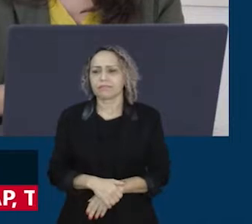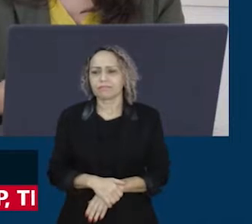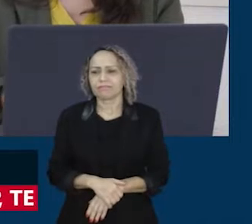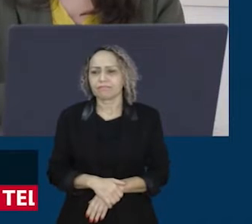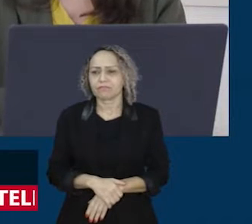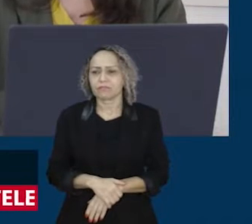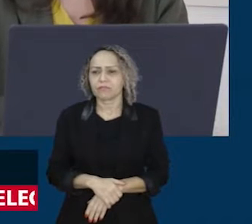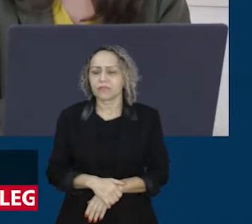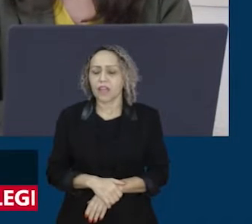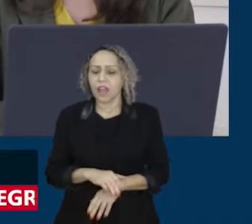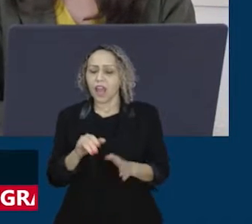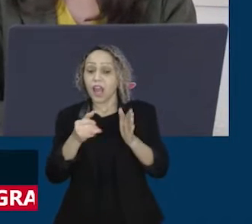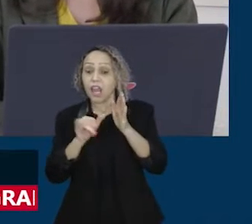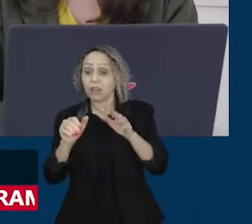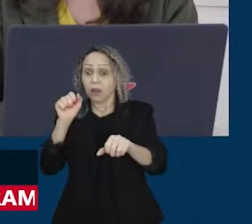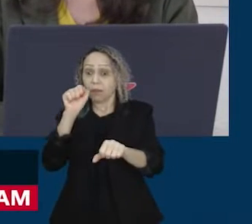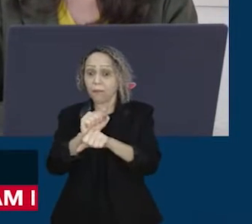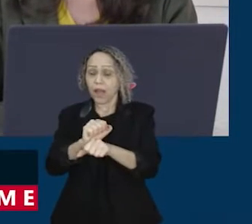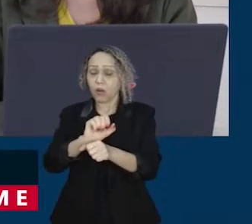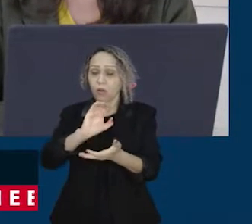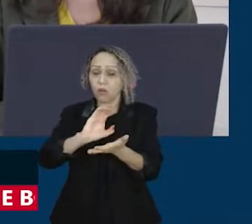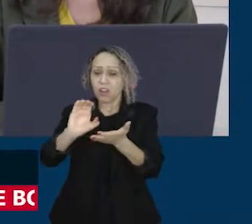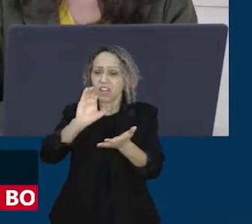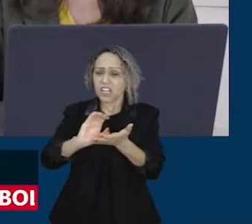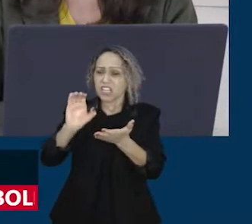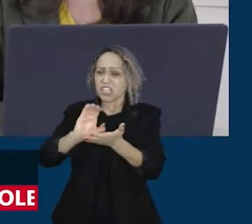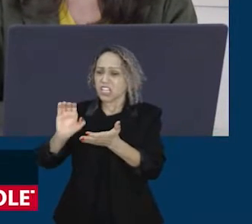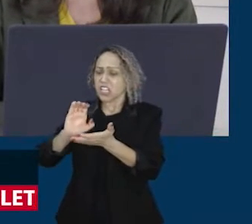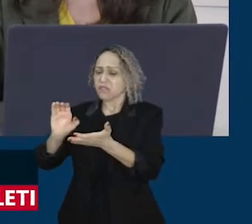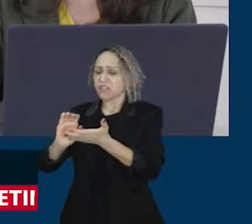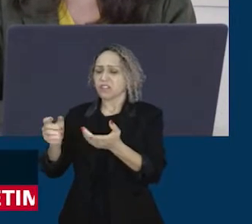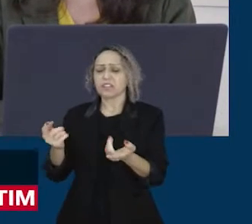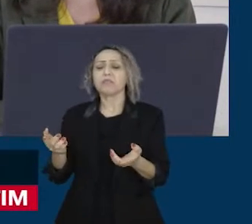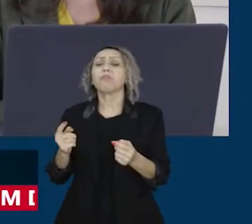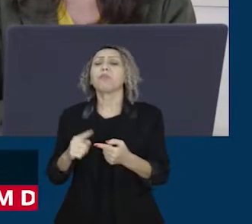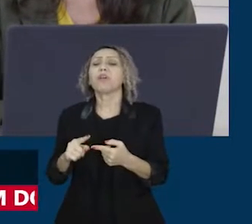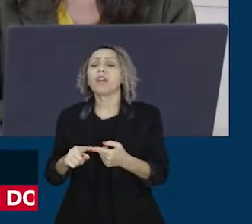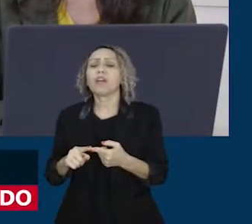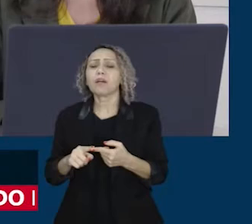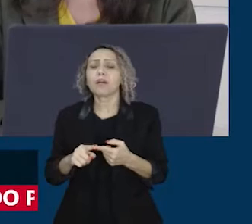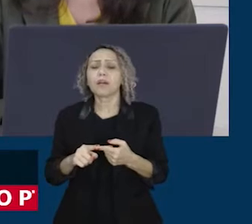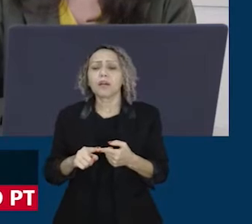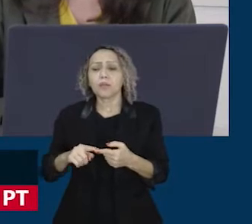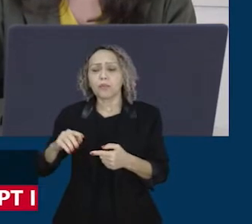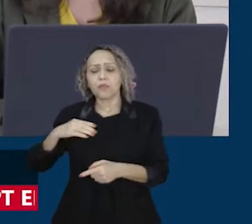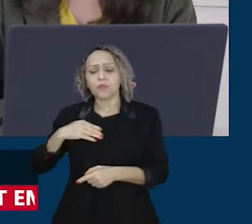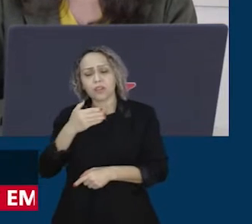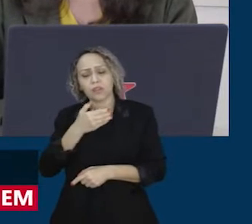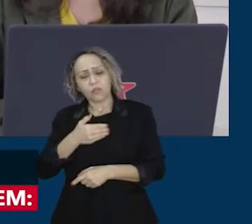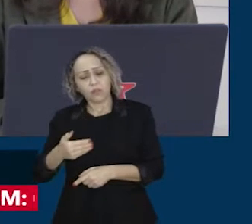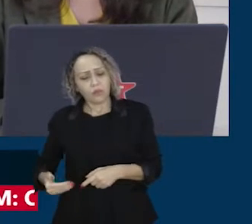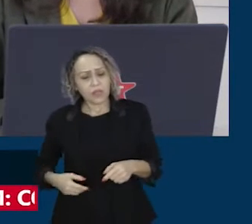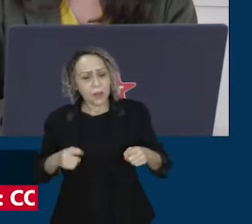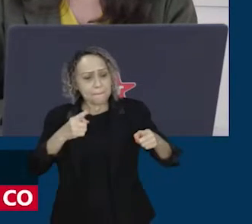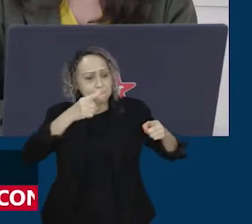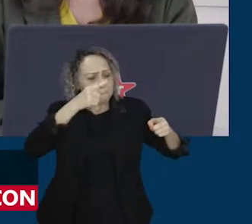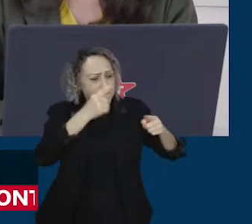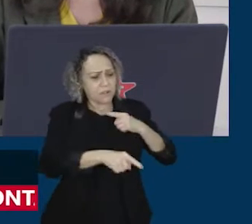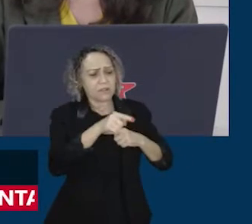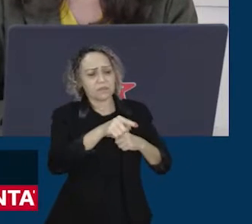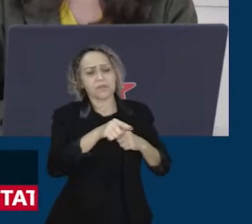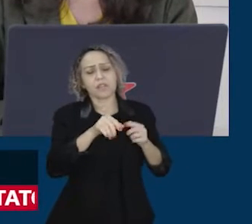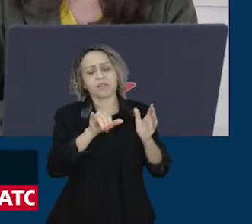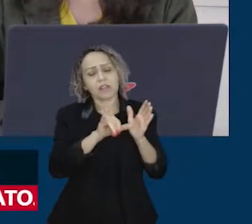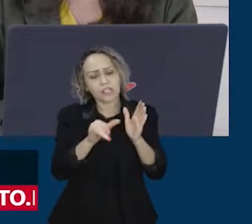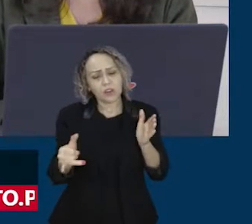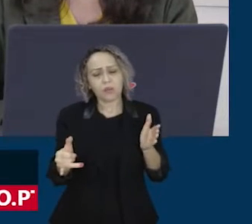congelou foi colocado num plano de desestatização, eu não podia participar de leilões, eu não podia fazer os investimentos que poderia fazer. E quanto a dizer que o